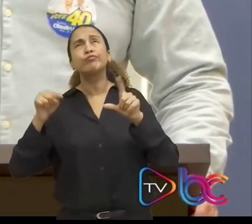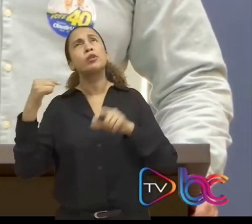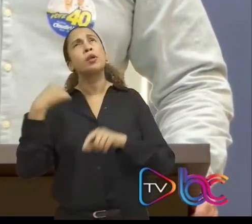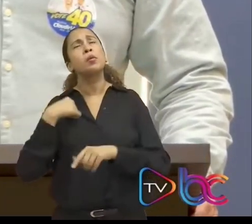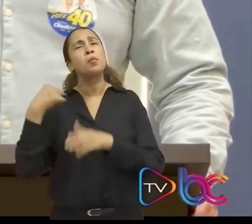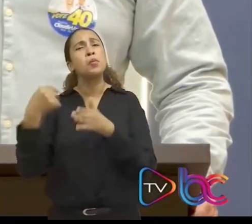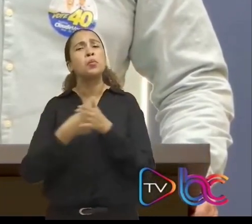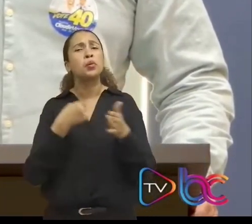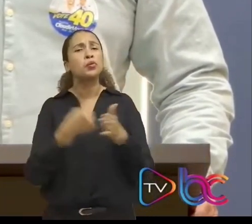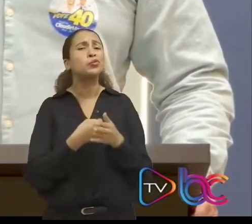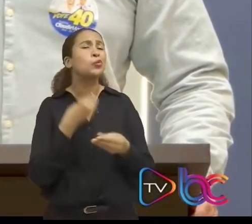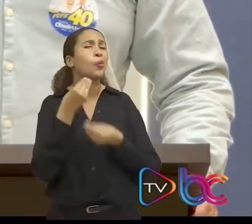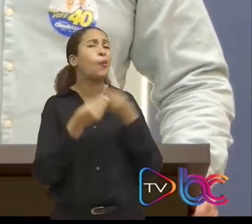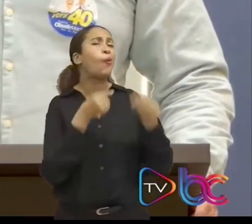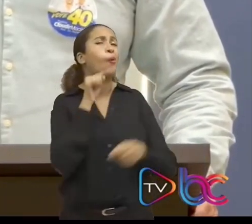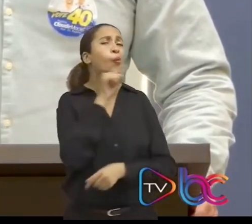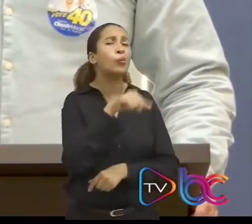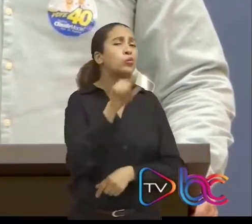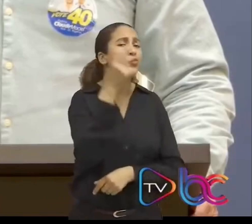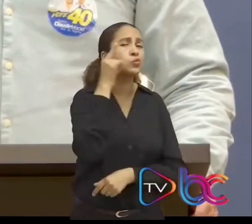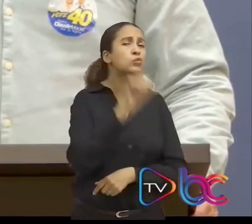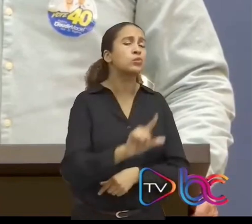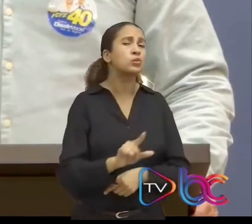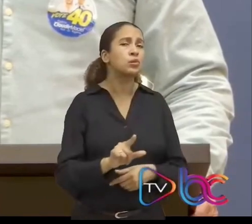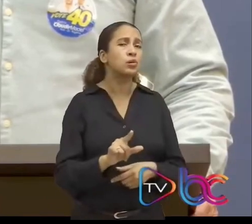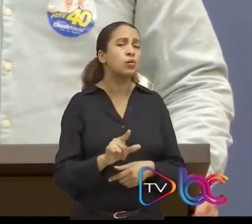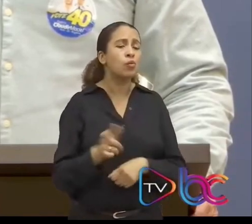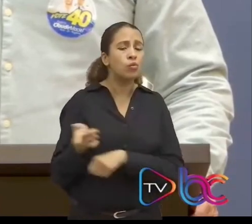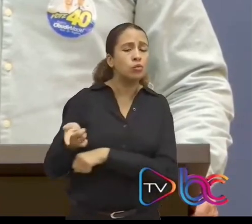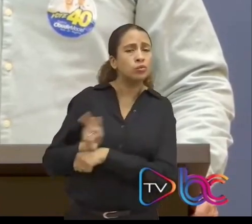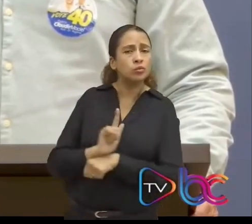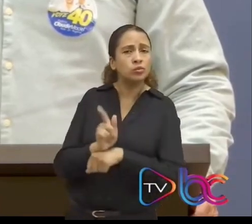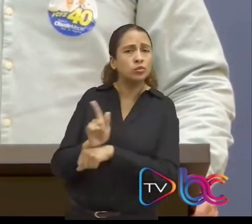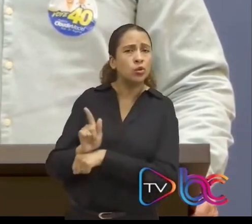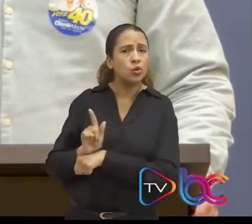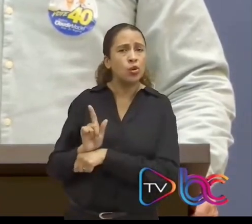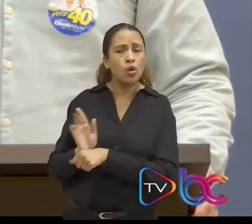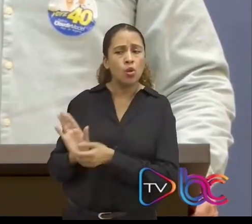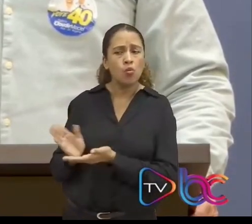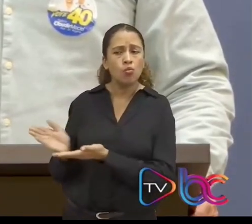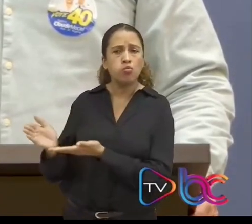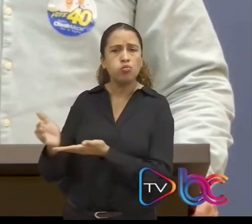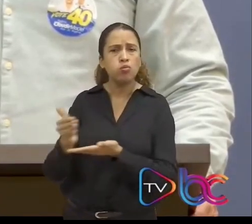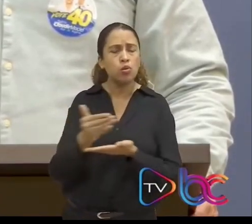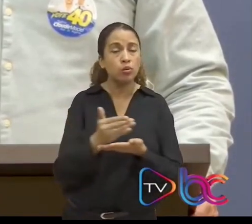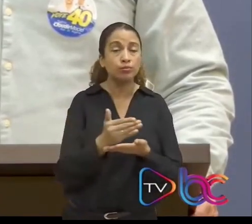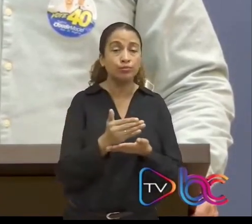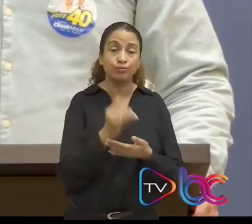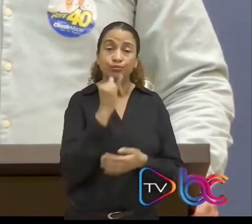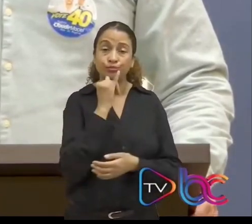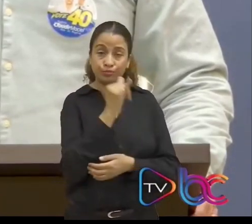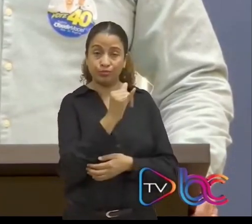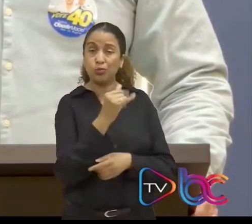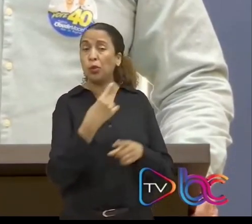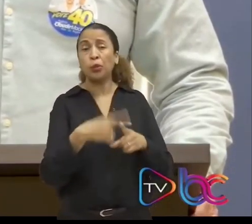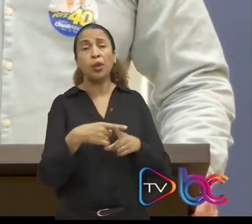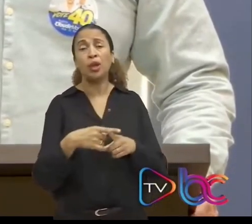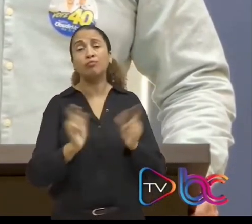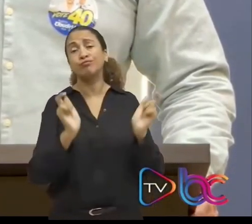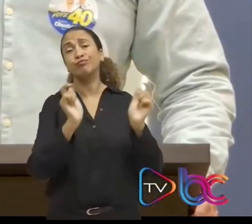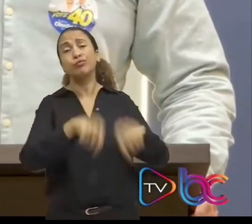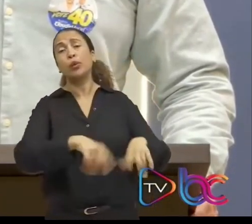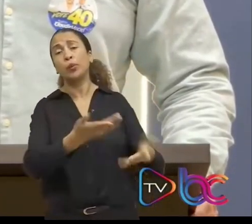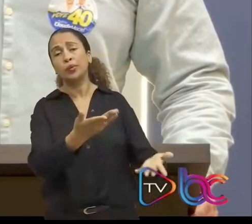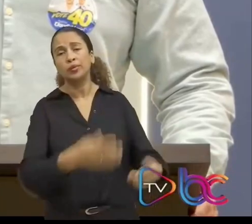perguntam, né, como que eles fazem, como que eles não conseguiram gerir, né, estes recursos? E eu digo para vocês, por